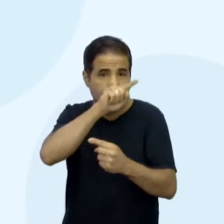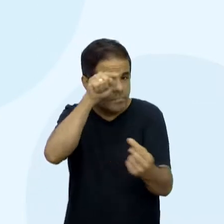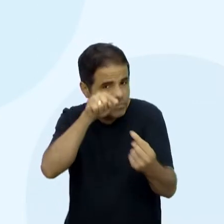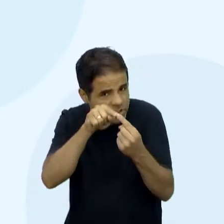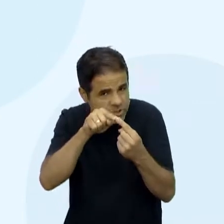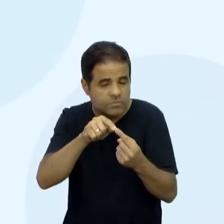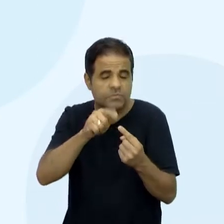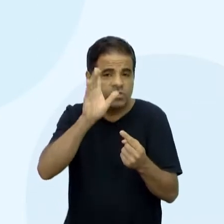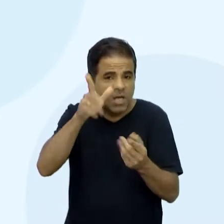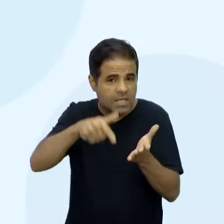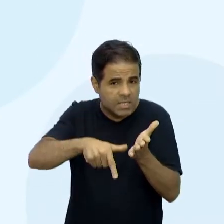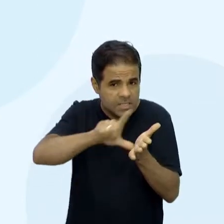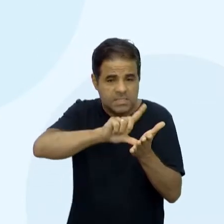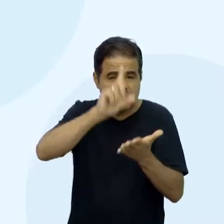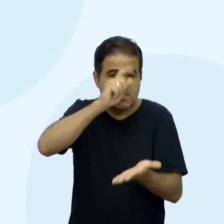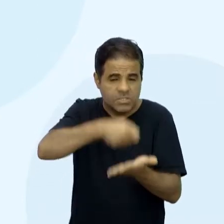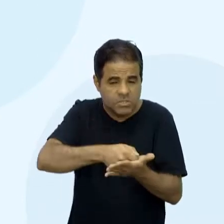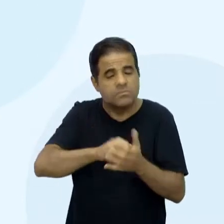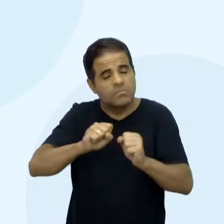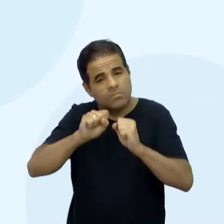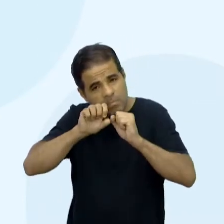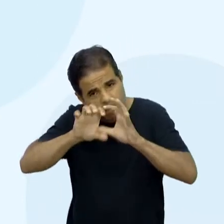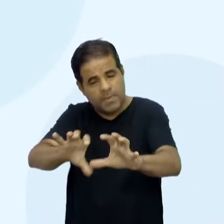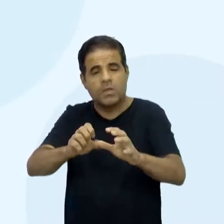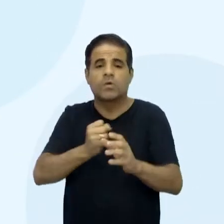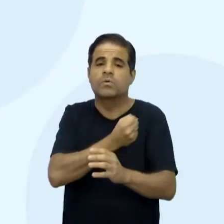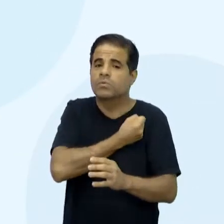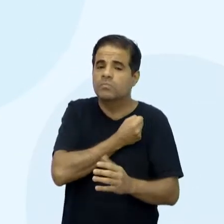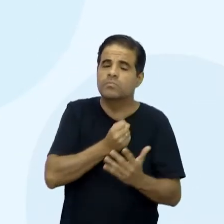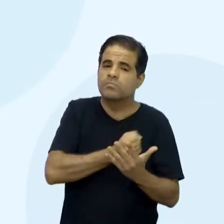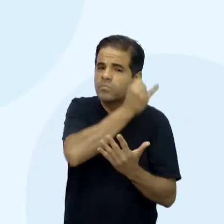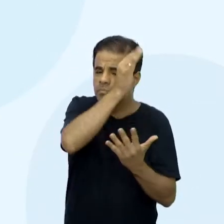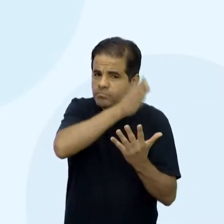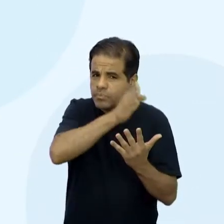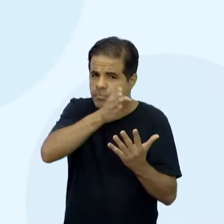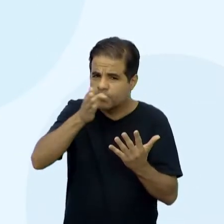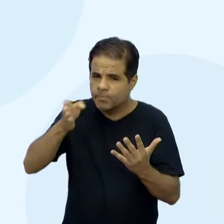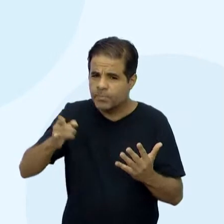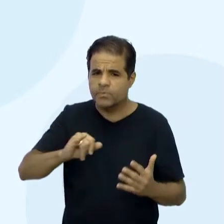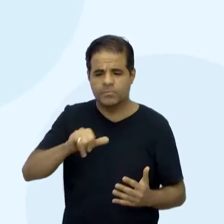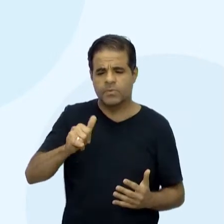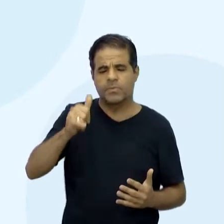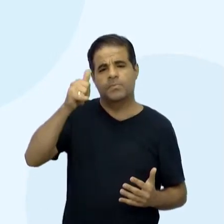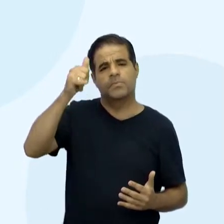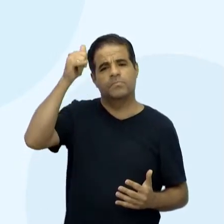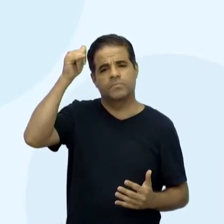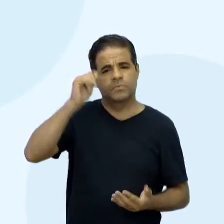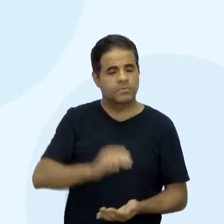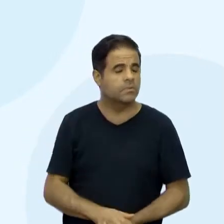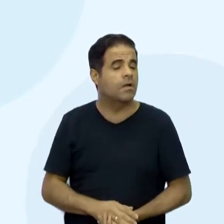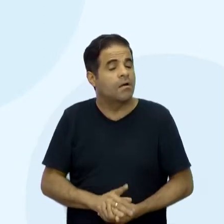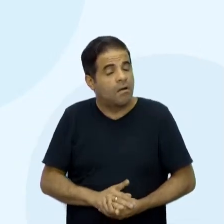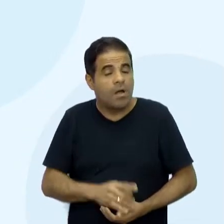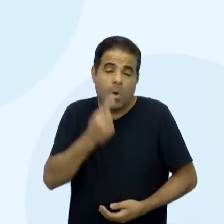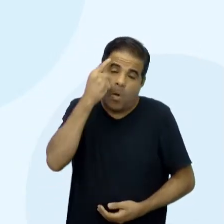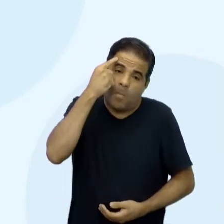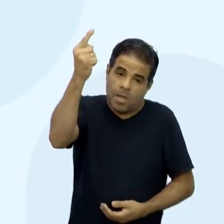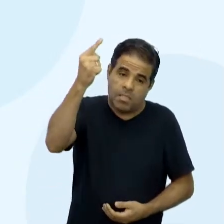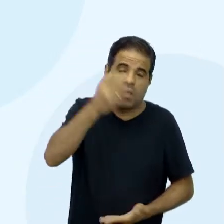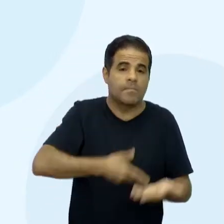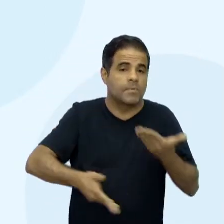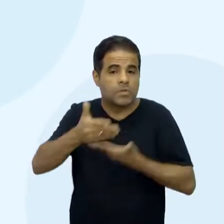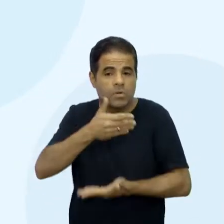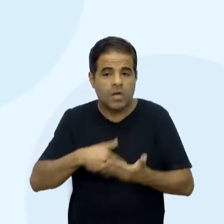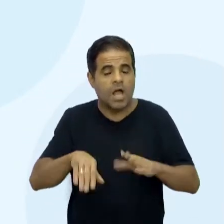objetivo pré-decidido pode acabar impactando no número de parcelas e nos juros. No entanto, ainda é uma ideia para trocar